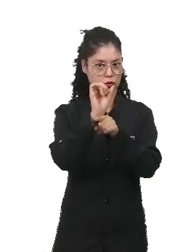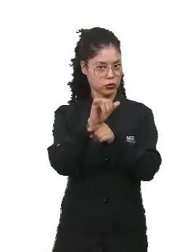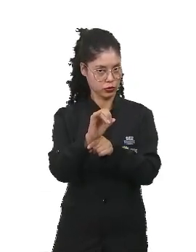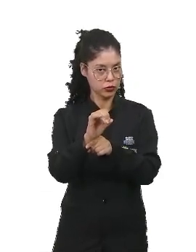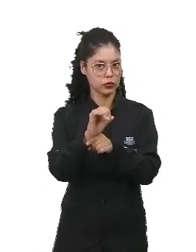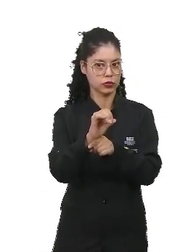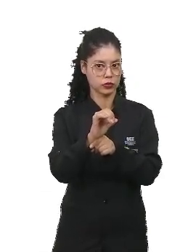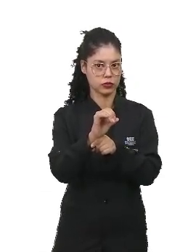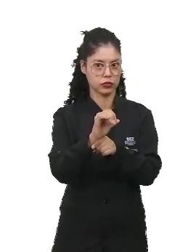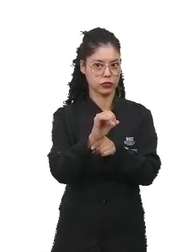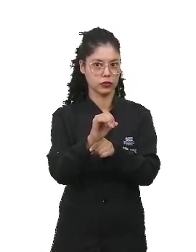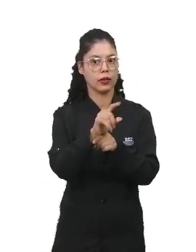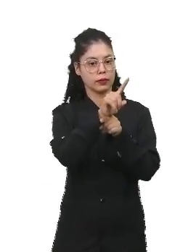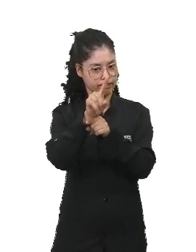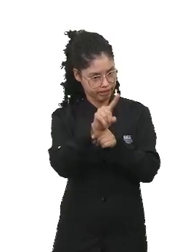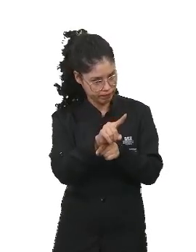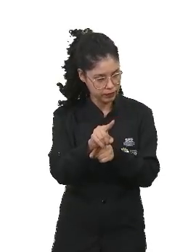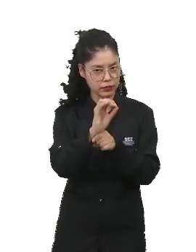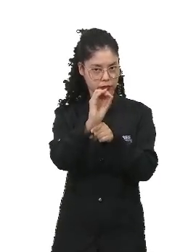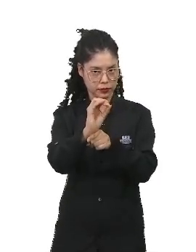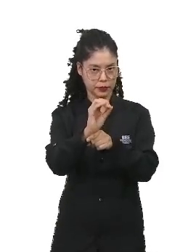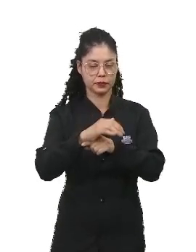Y0 e Z0.